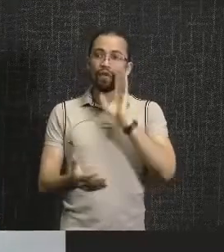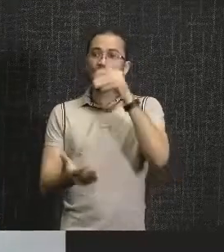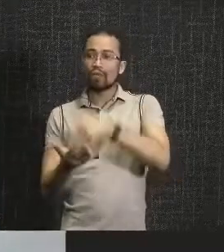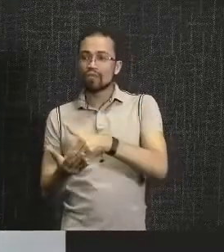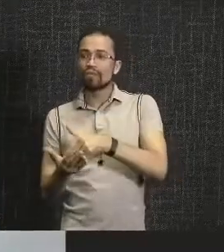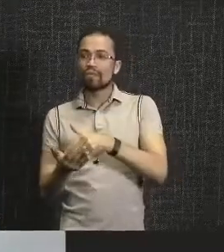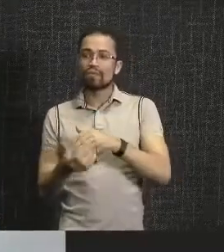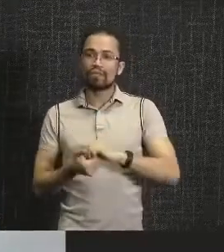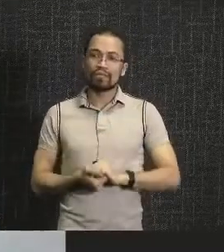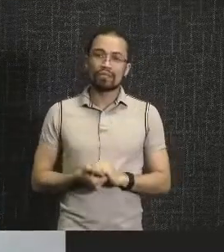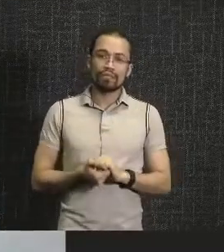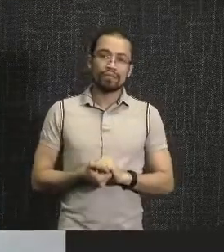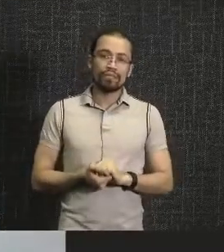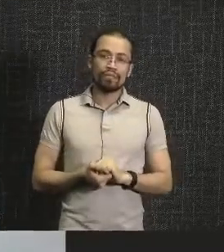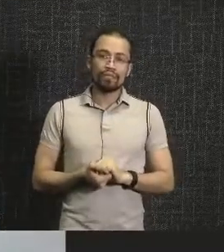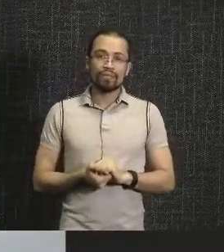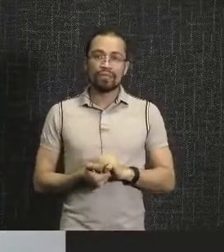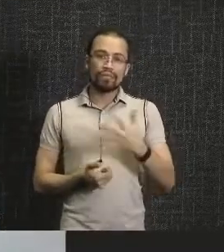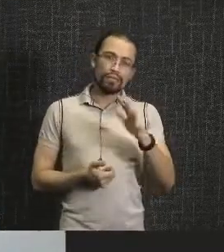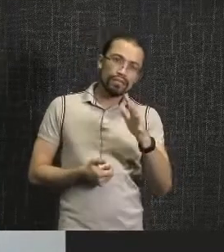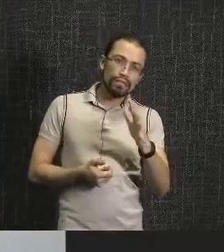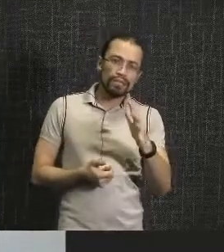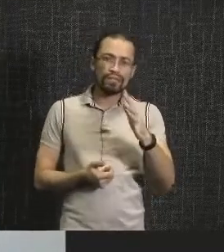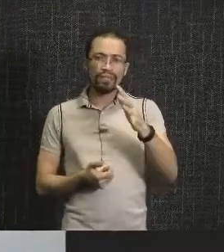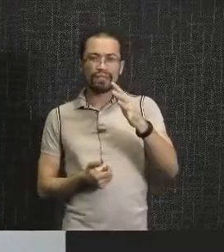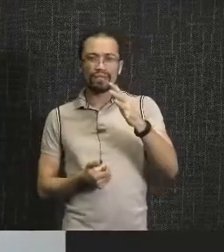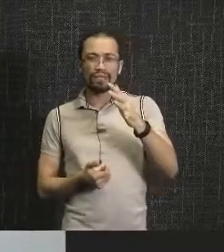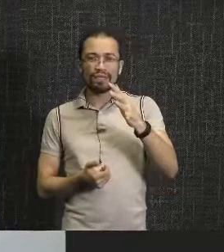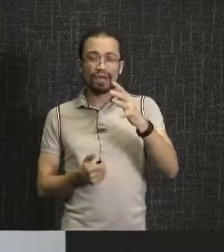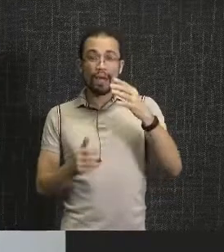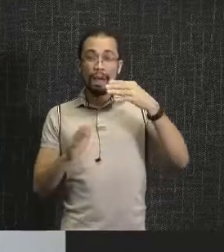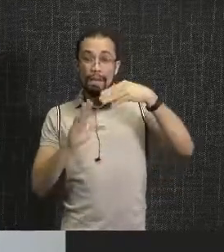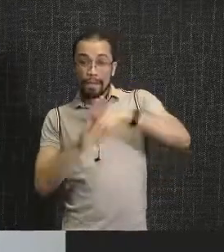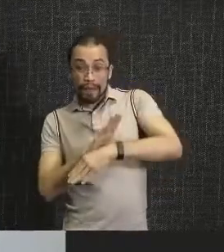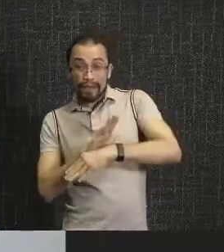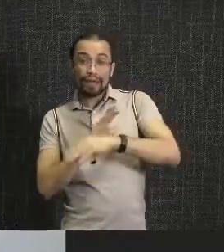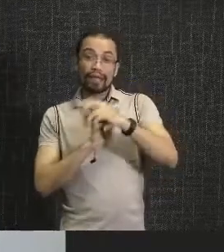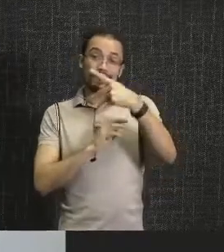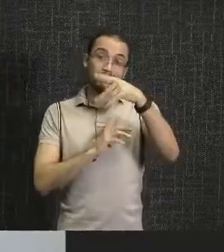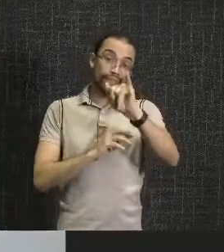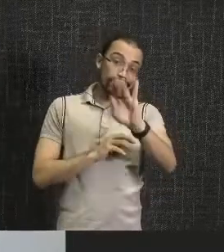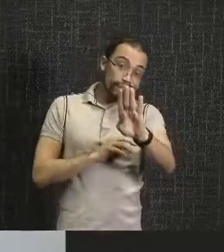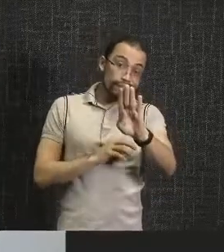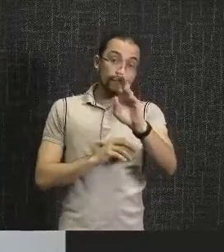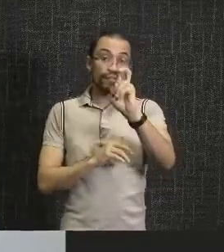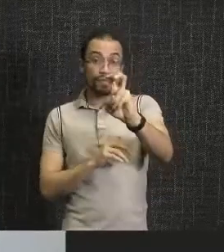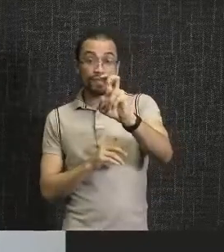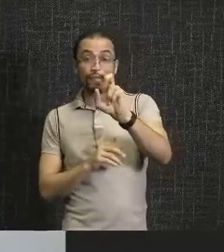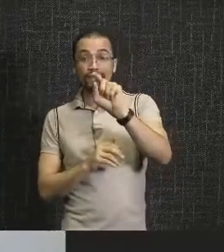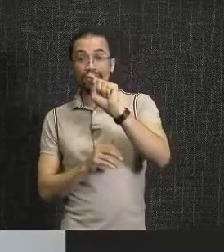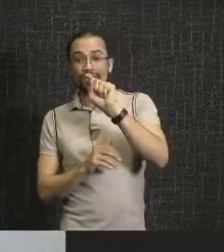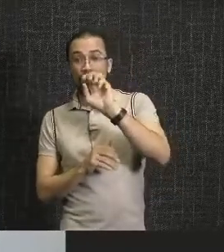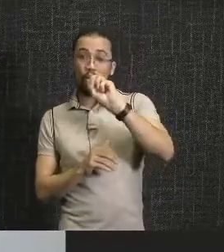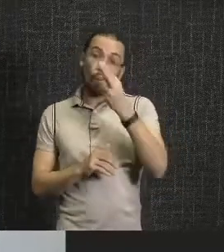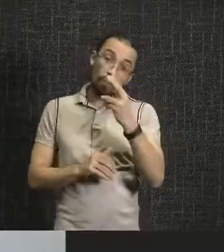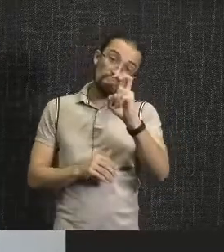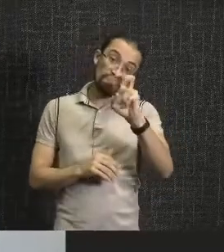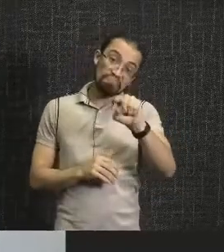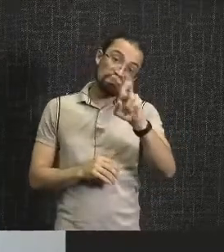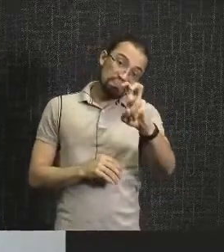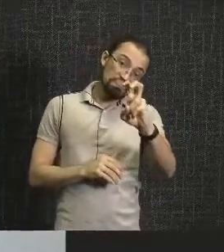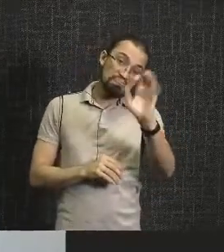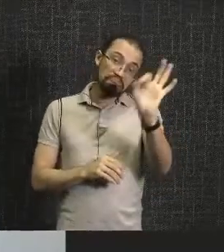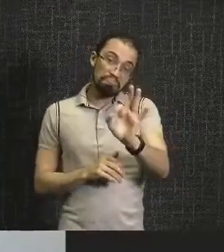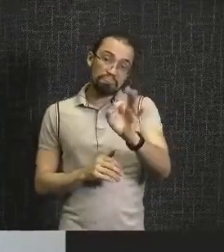ali do mercado dão mais ou menos uma queda de PIB de 5,5, que é uma pancada, né? Numa economia que já estava